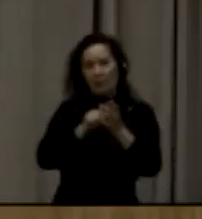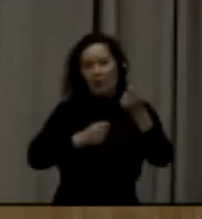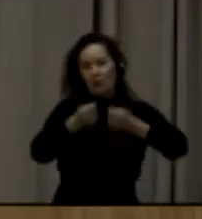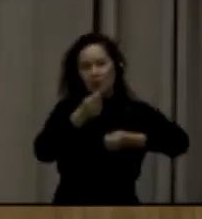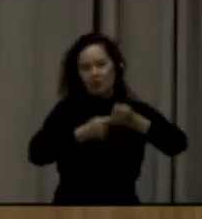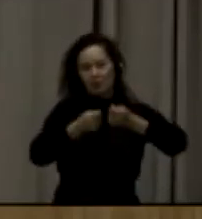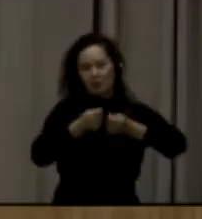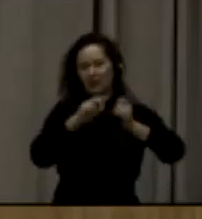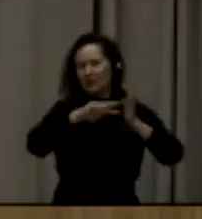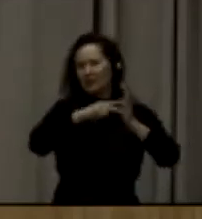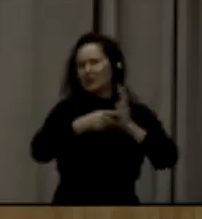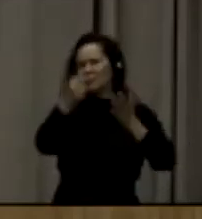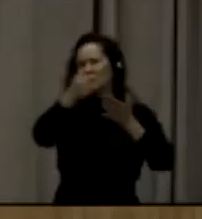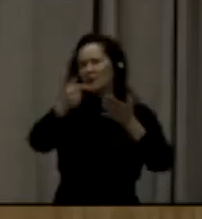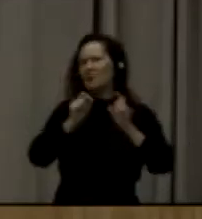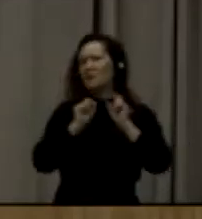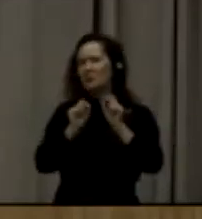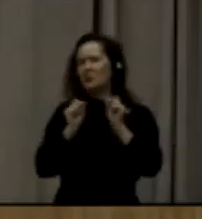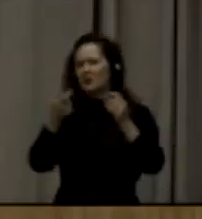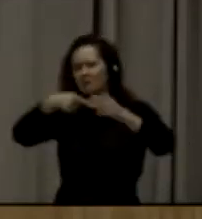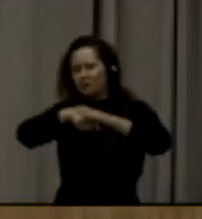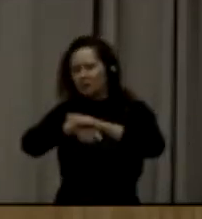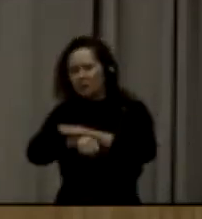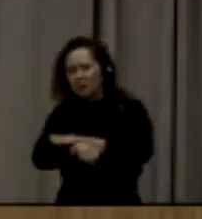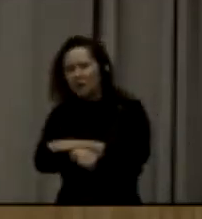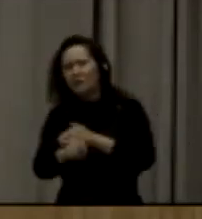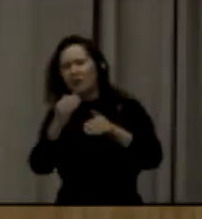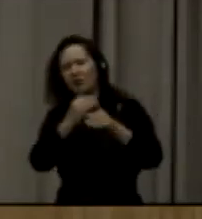mercado, e isso significou uma profunda